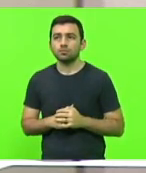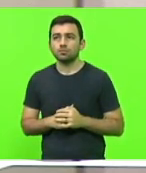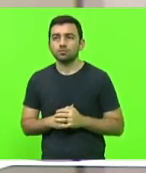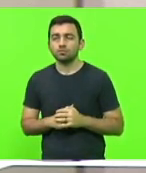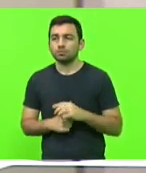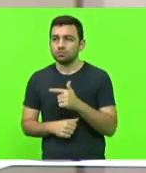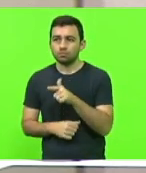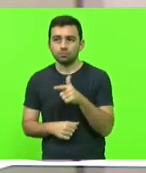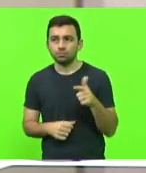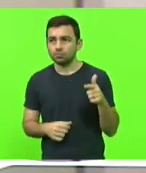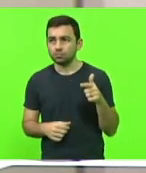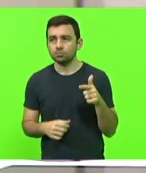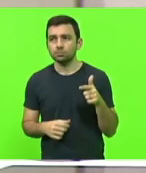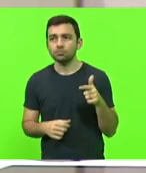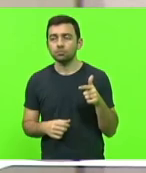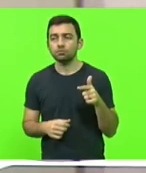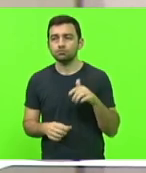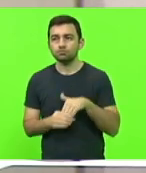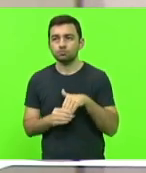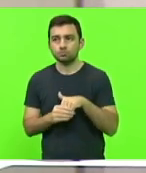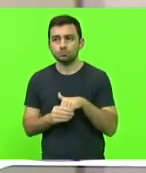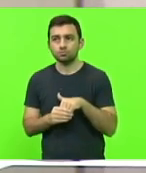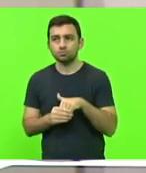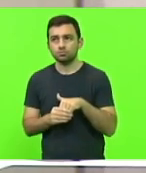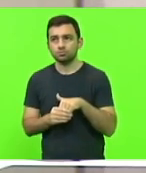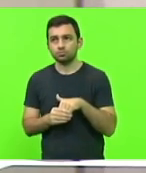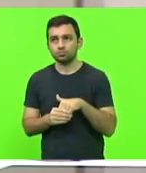Não havendo quem queira discutir, em votação.